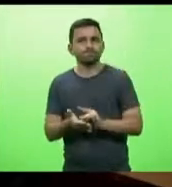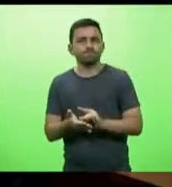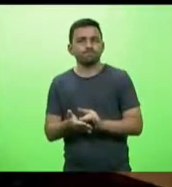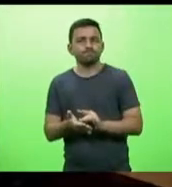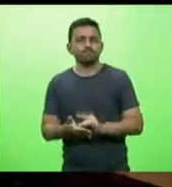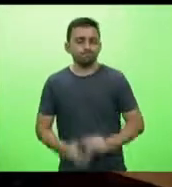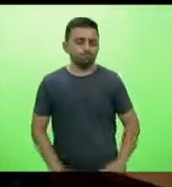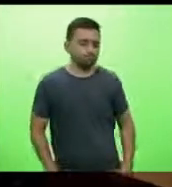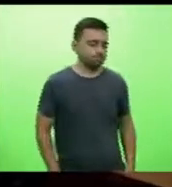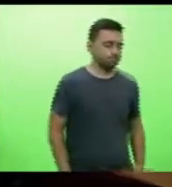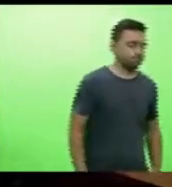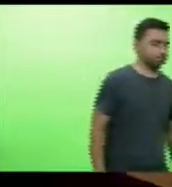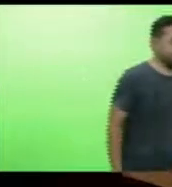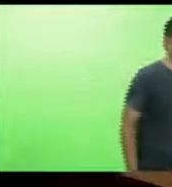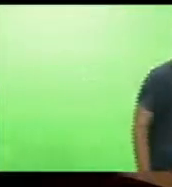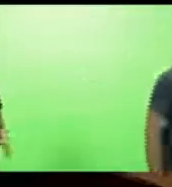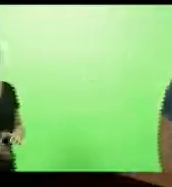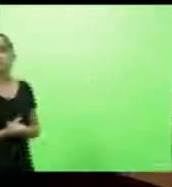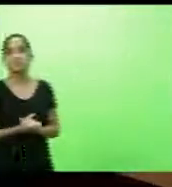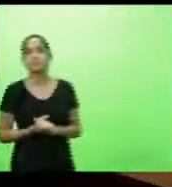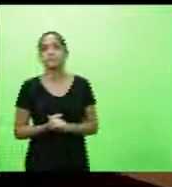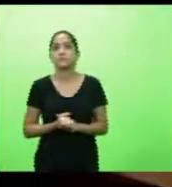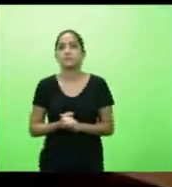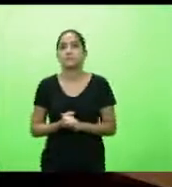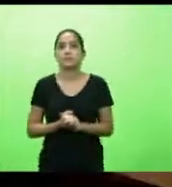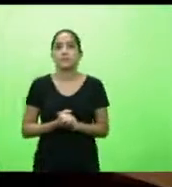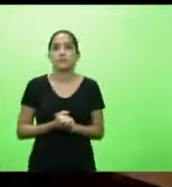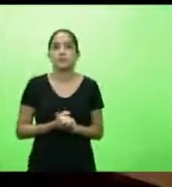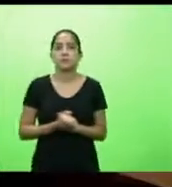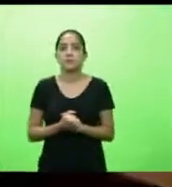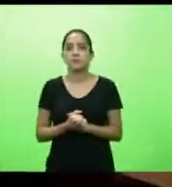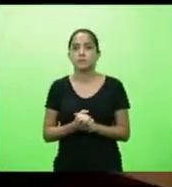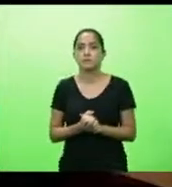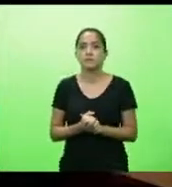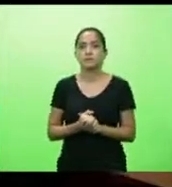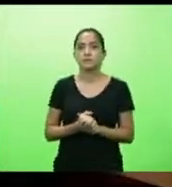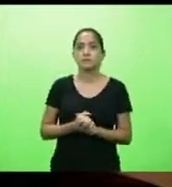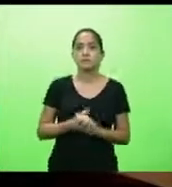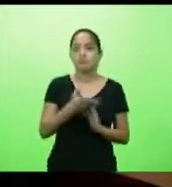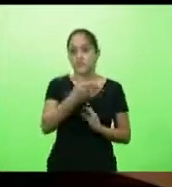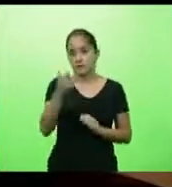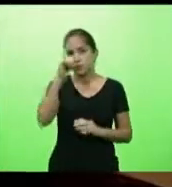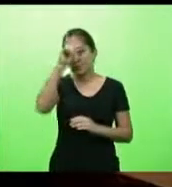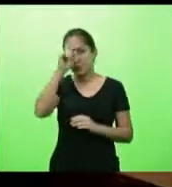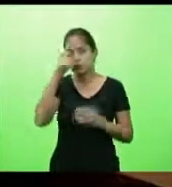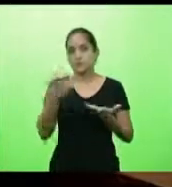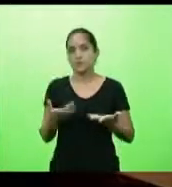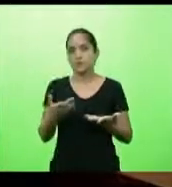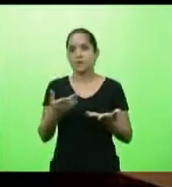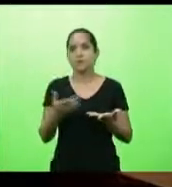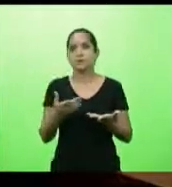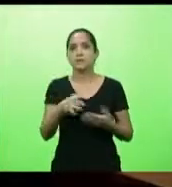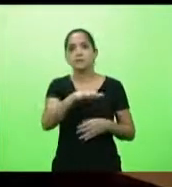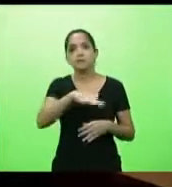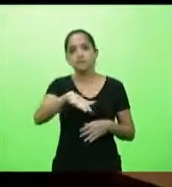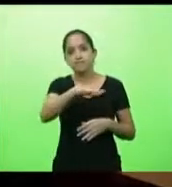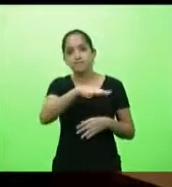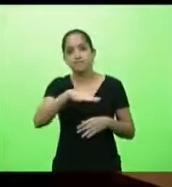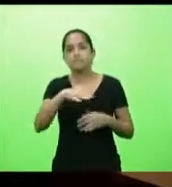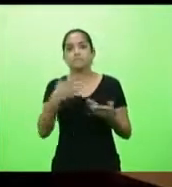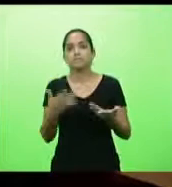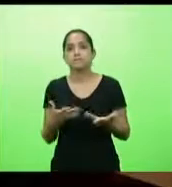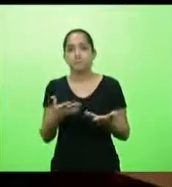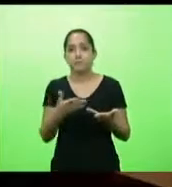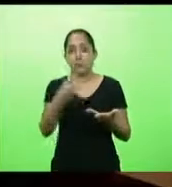um grande aliado do governo e da sociedade catarinense tem sido os hospitais e hospitais comunitários, como